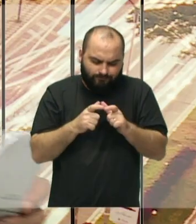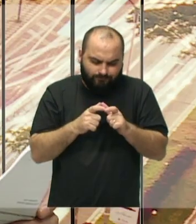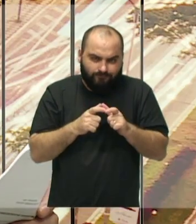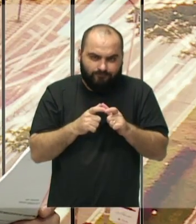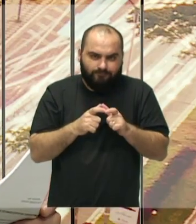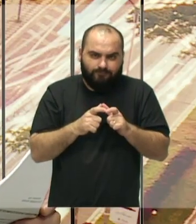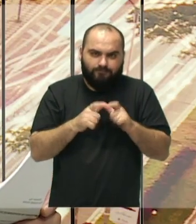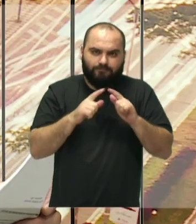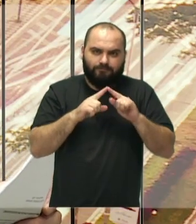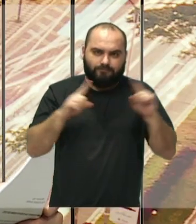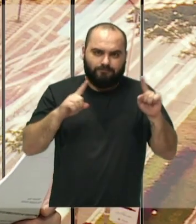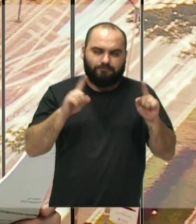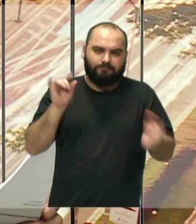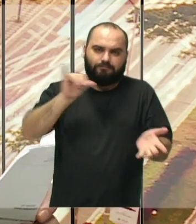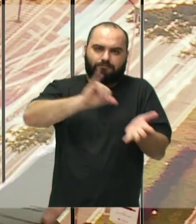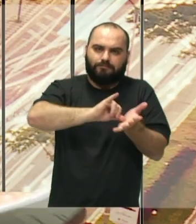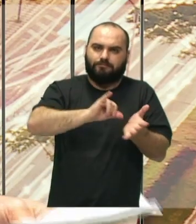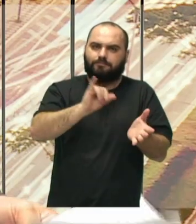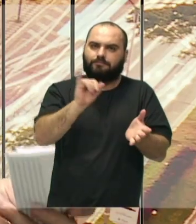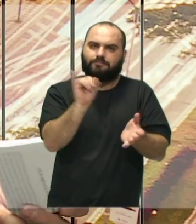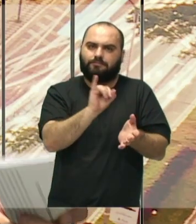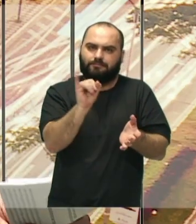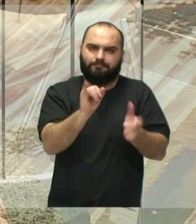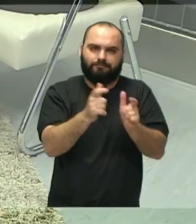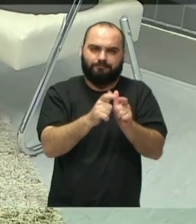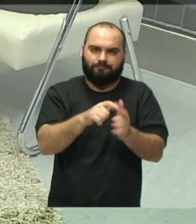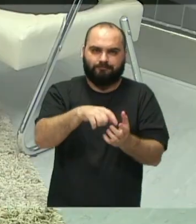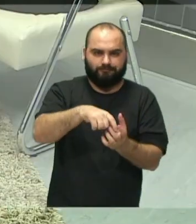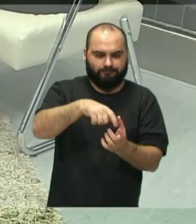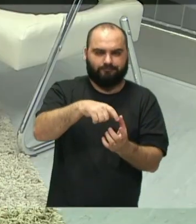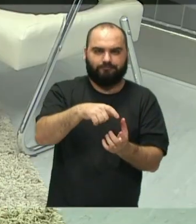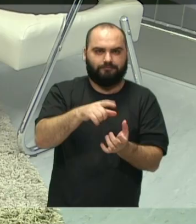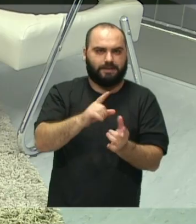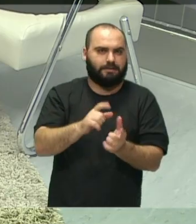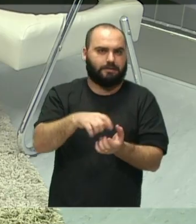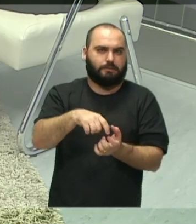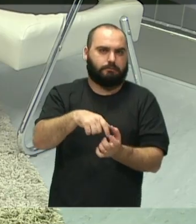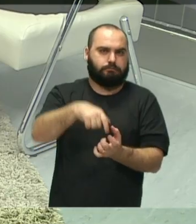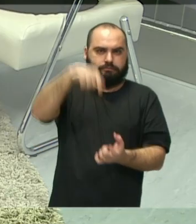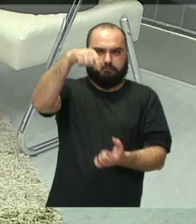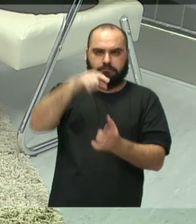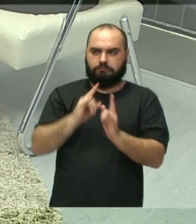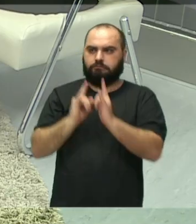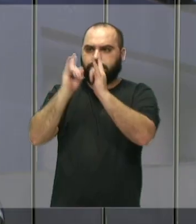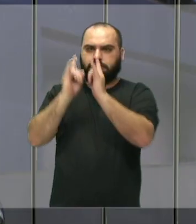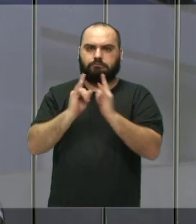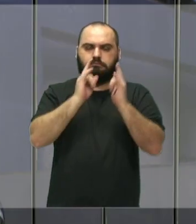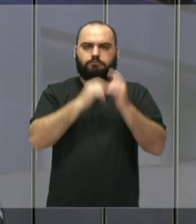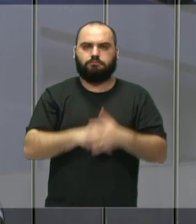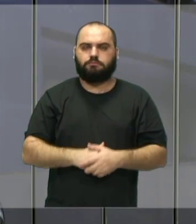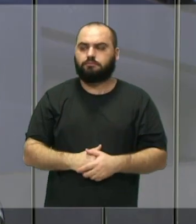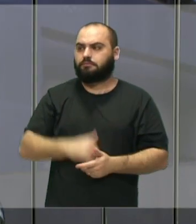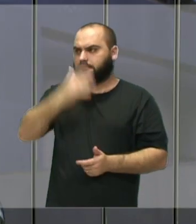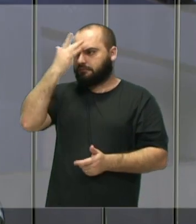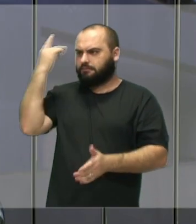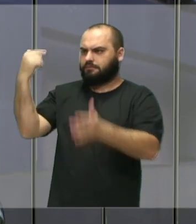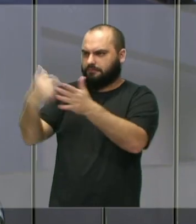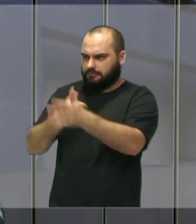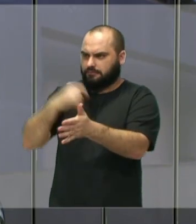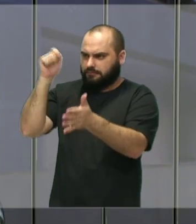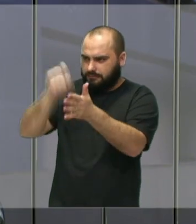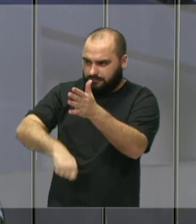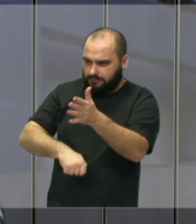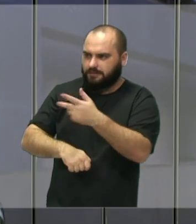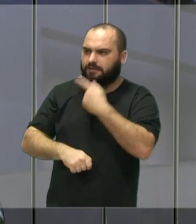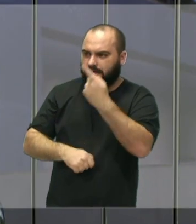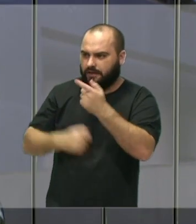é um respiro para o centro da cidade que está crescendo verticalmente. Quando algumas pessoas questionavam em assinar o abaixo-assinado E se